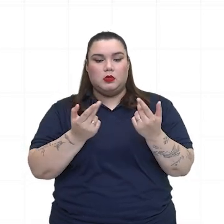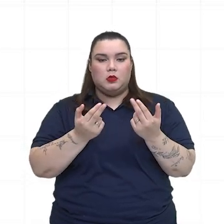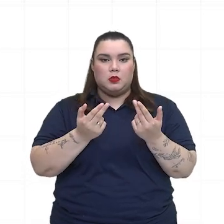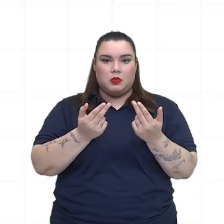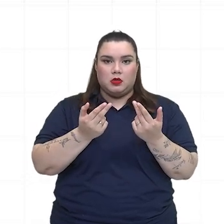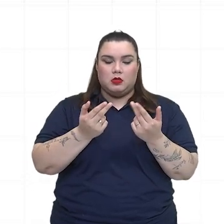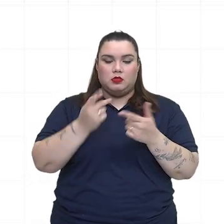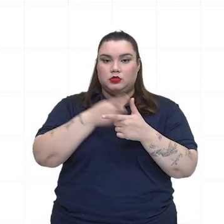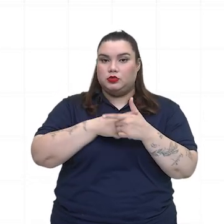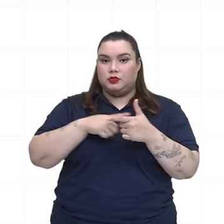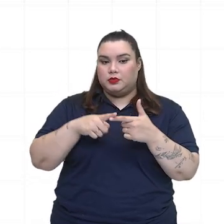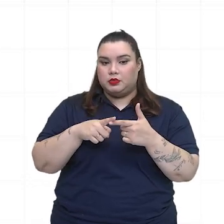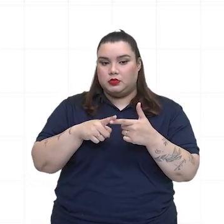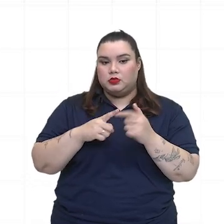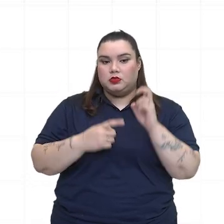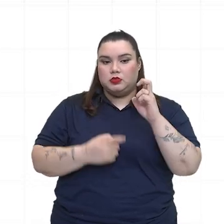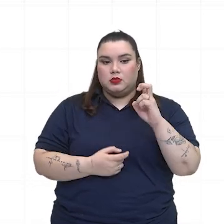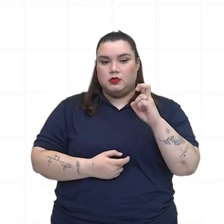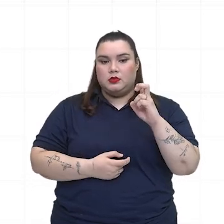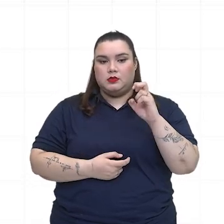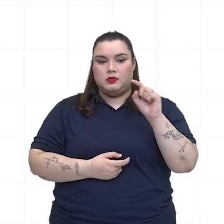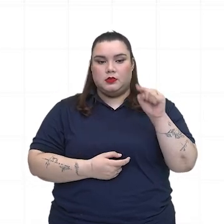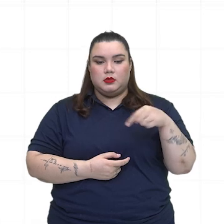12,5 dividido por